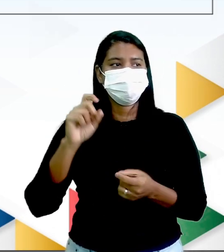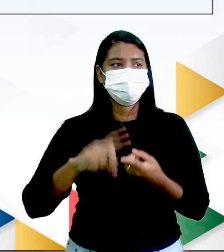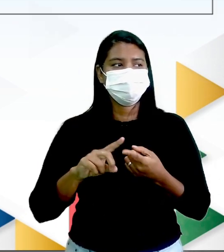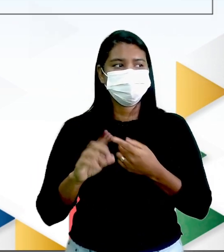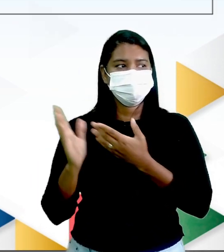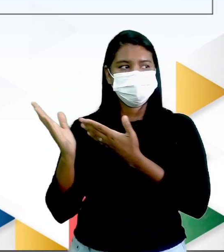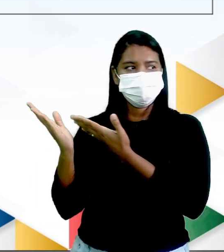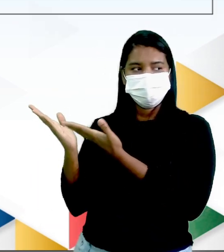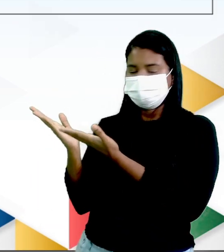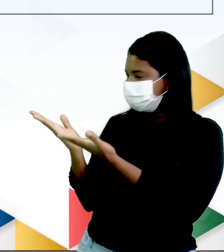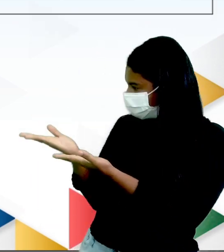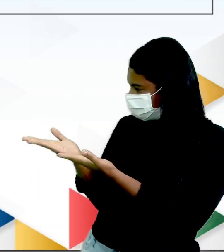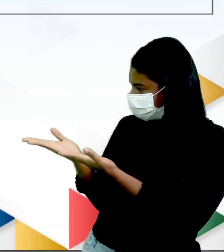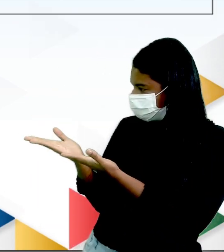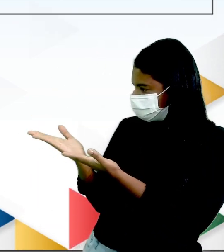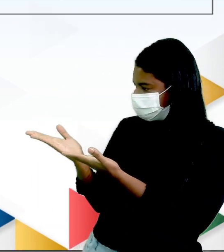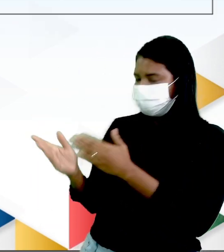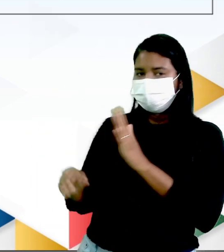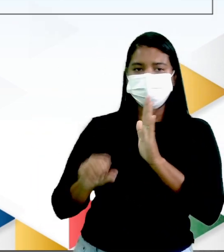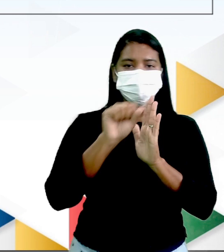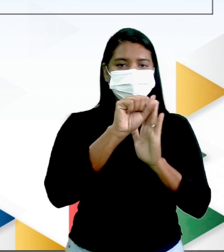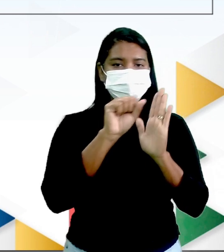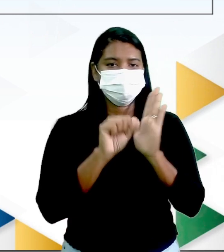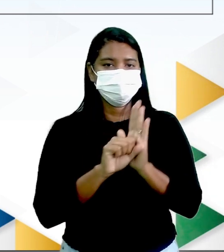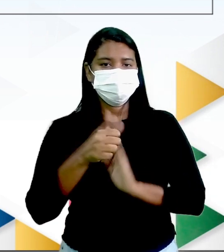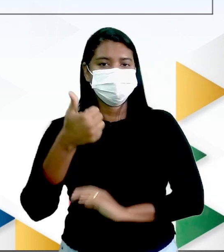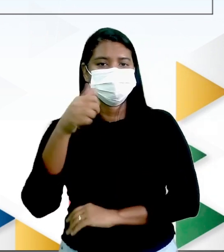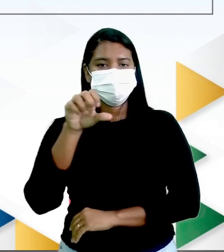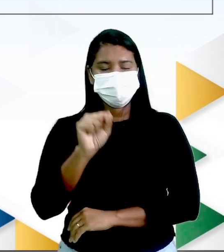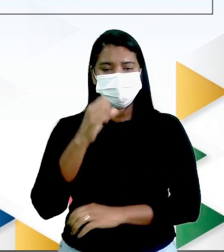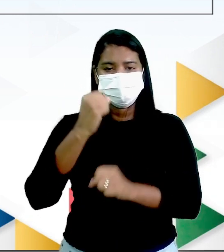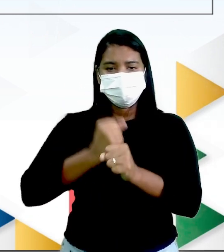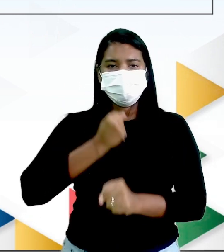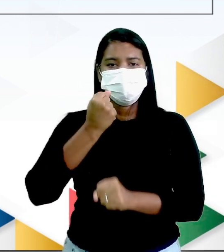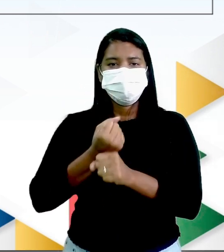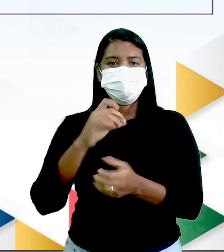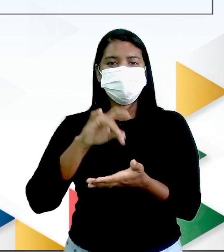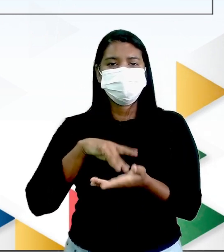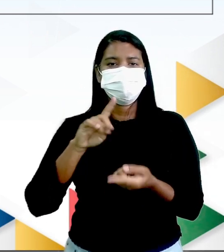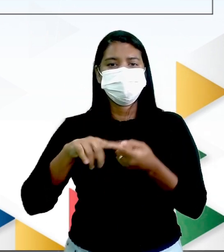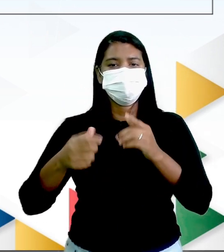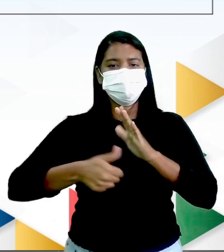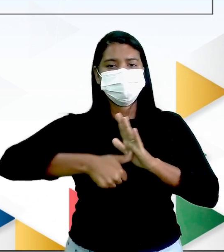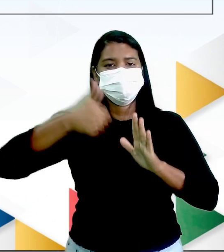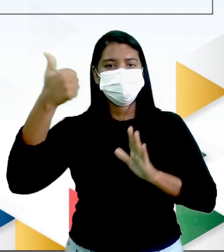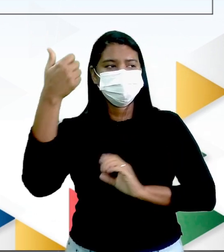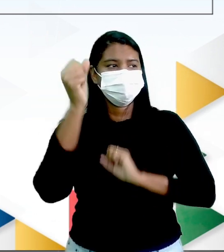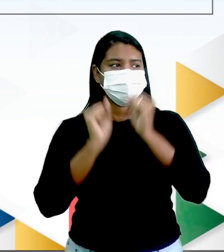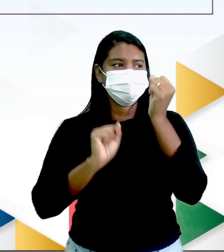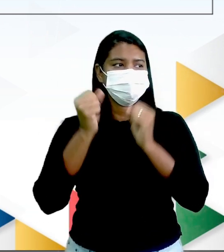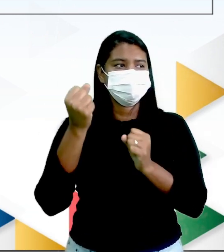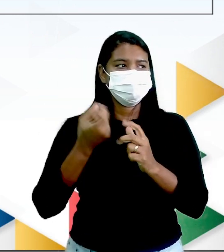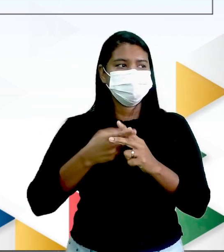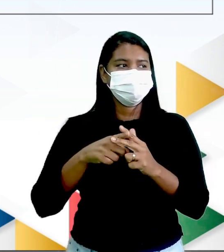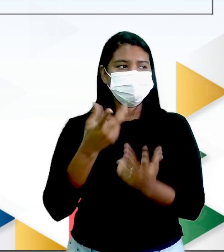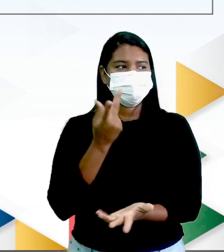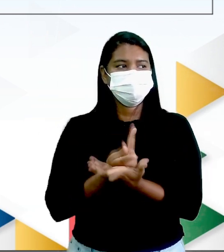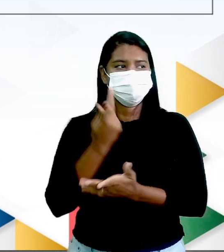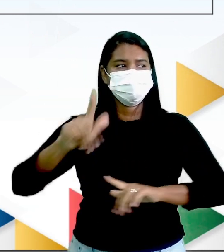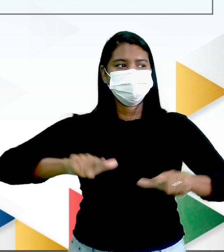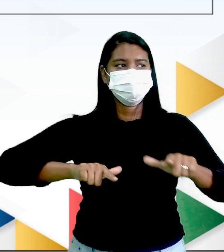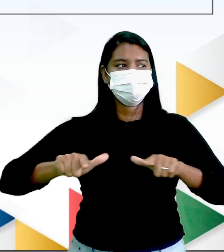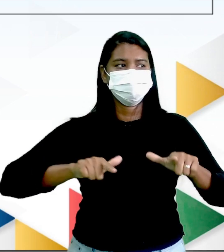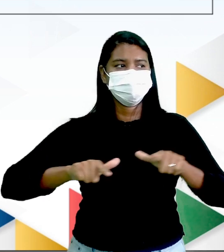exemplo, foi apenas no século XVIII que foram construídas as primeiras máquinas capazes de realizar